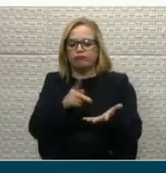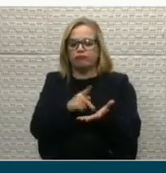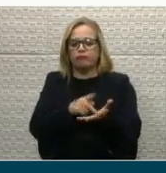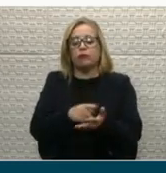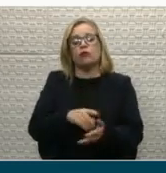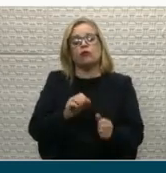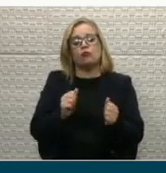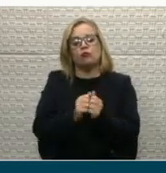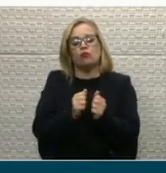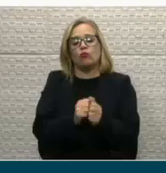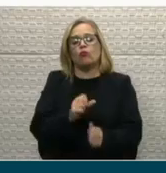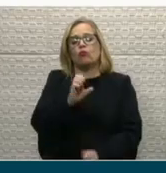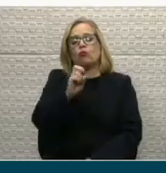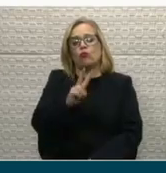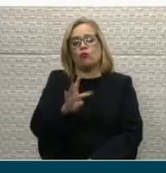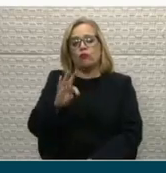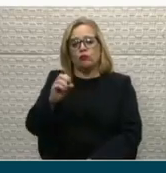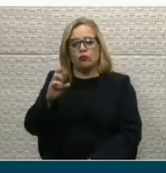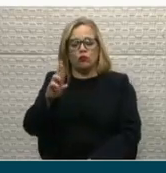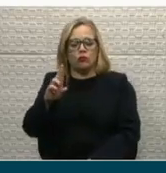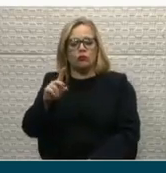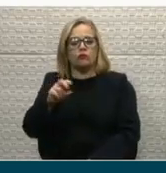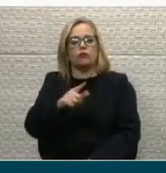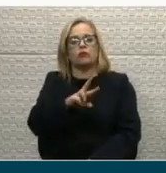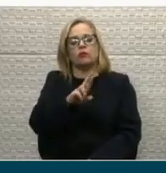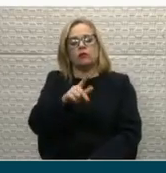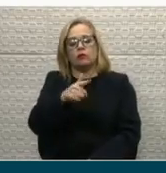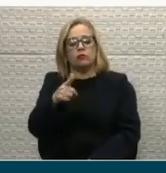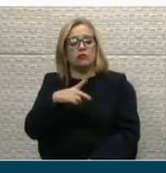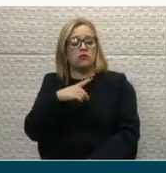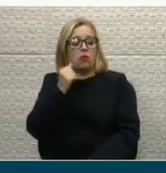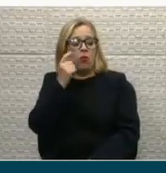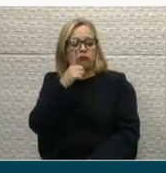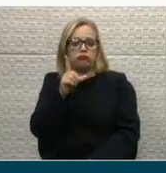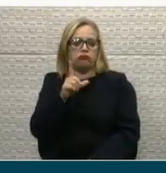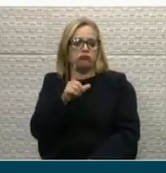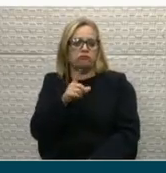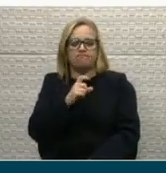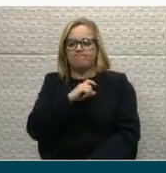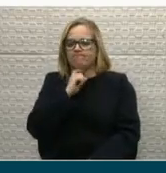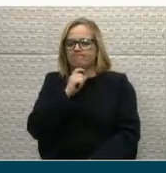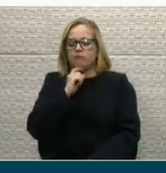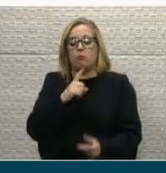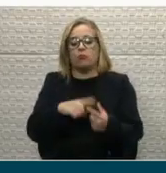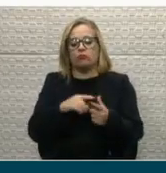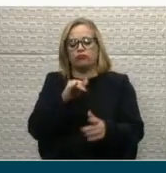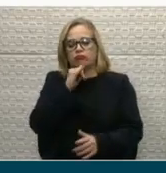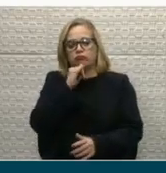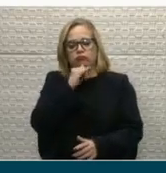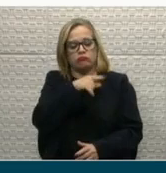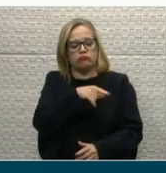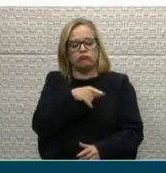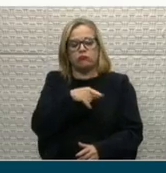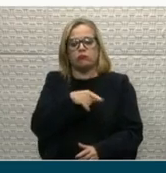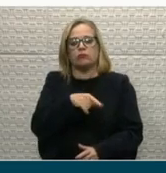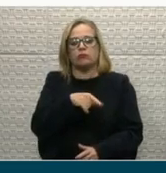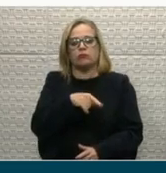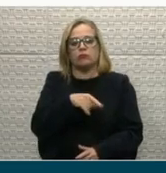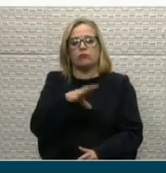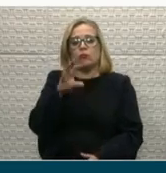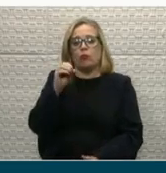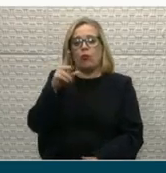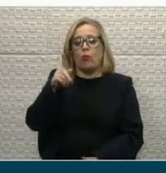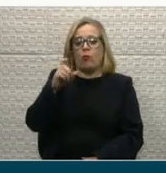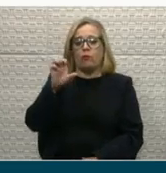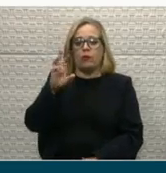vetor v de R2 que satisfaça essas condições. Por isso que esse é um exemplo de operador linear